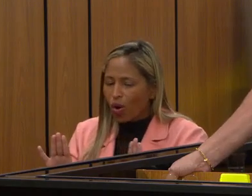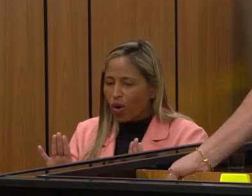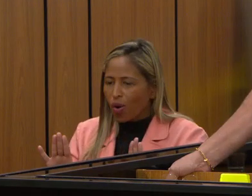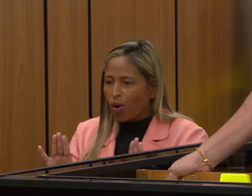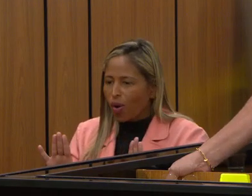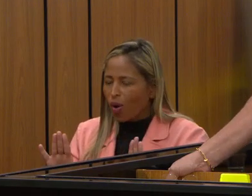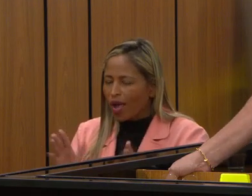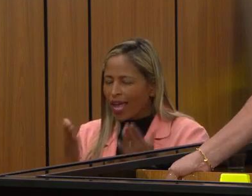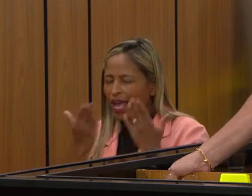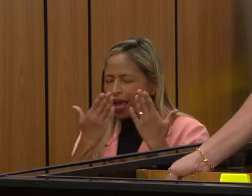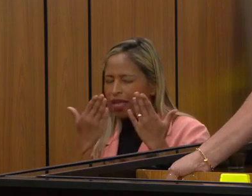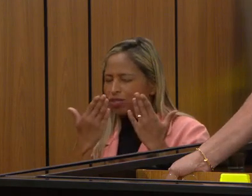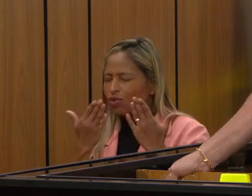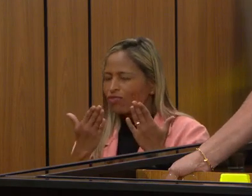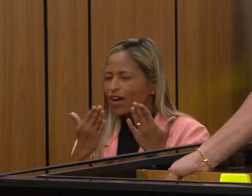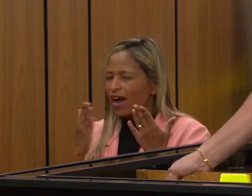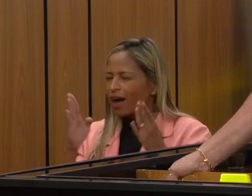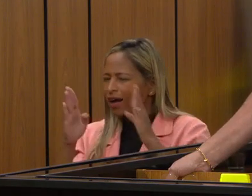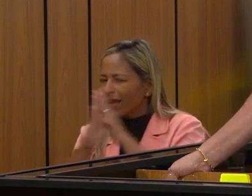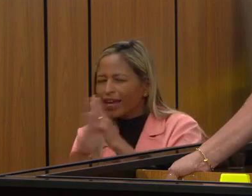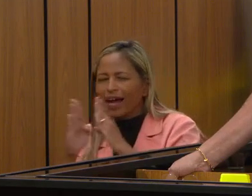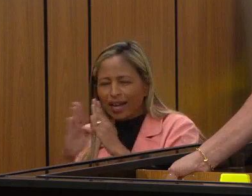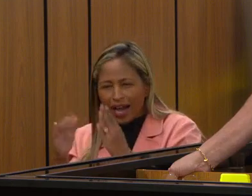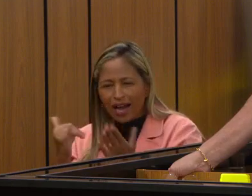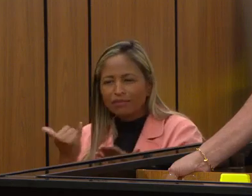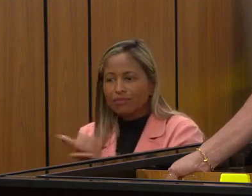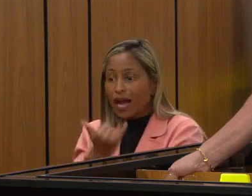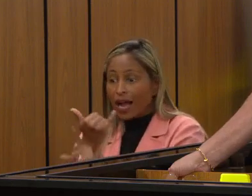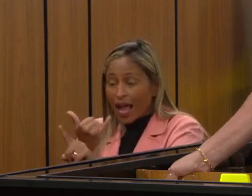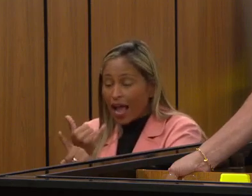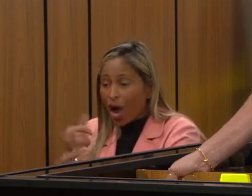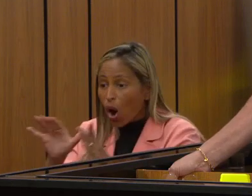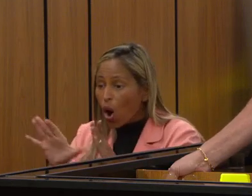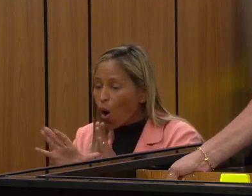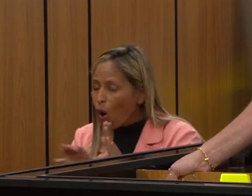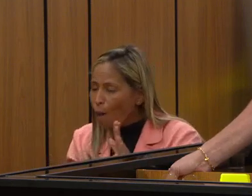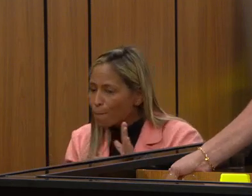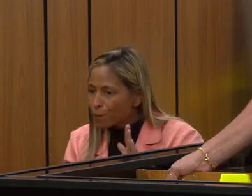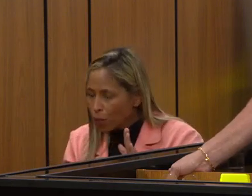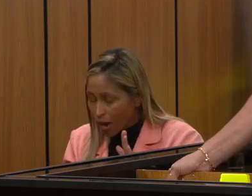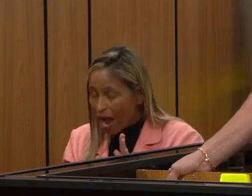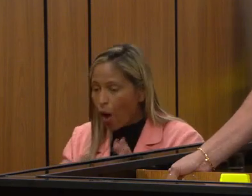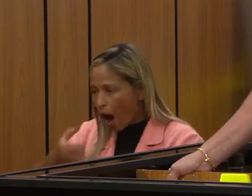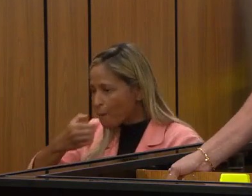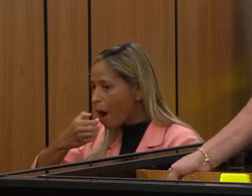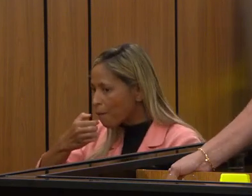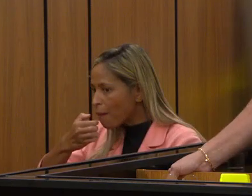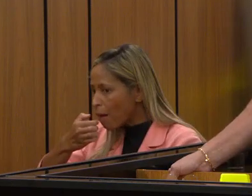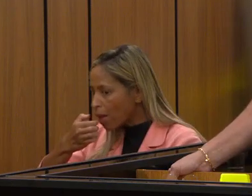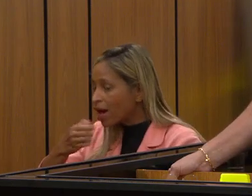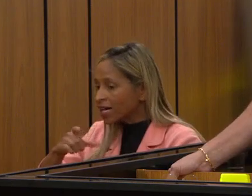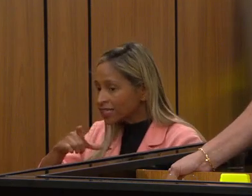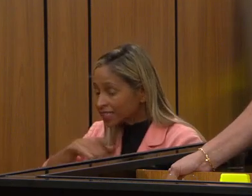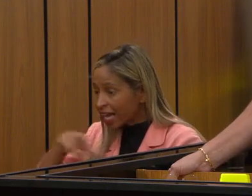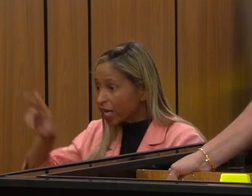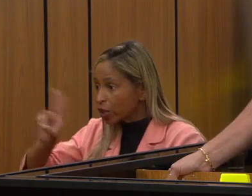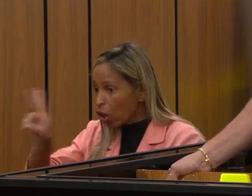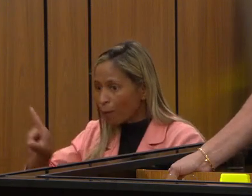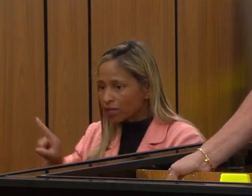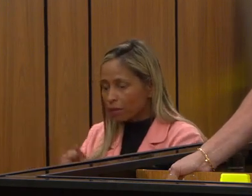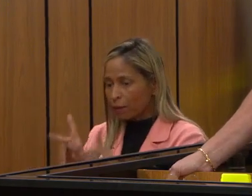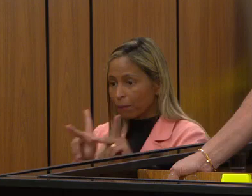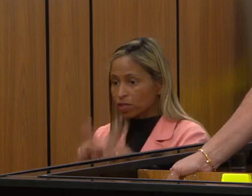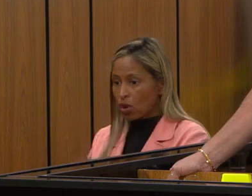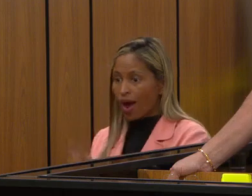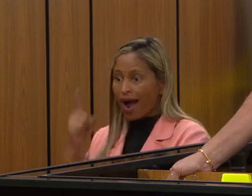enganar uma questão de estelionatário mesmo eu tenho áudios alguns nomes aqui também de